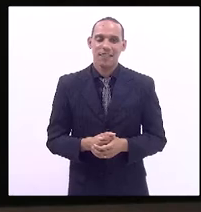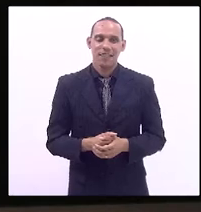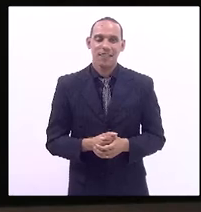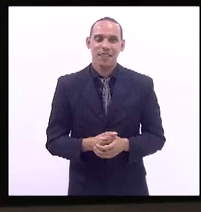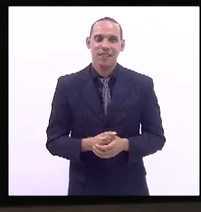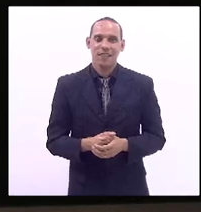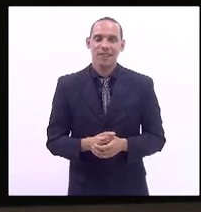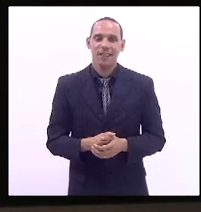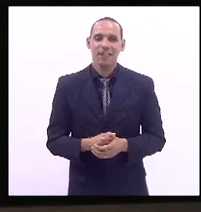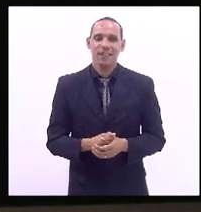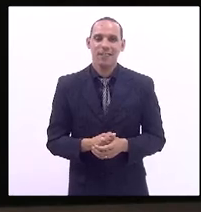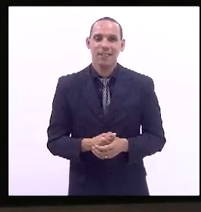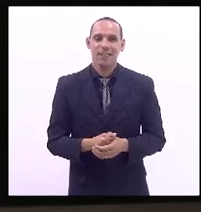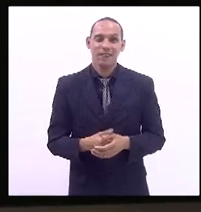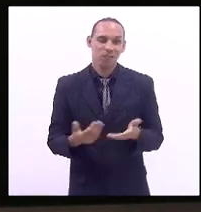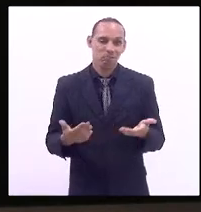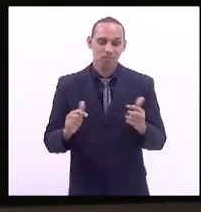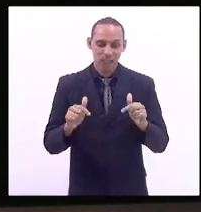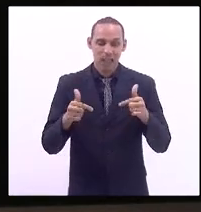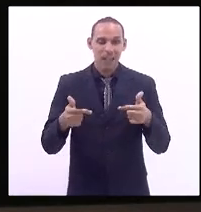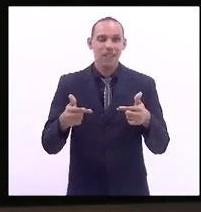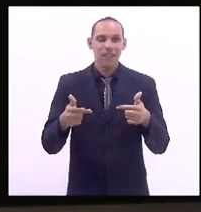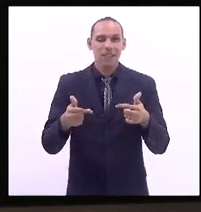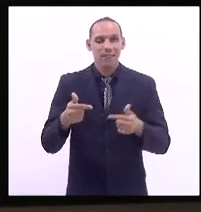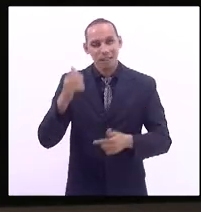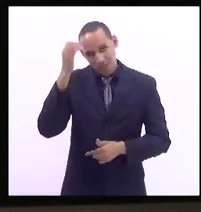e como iniciativa